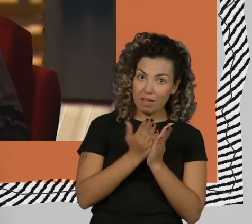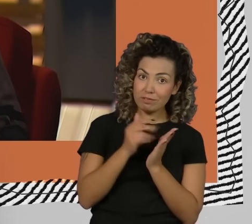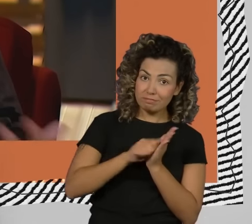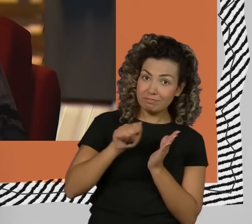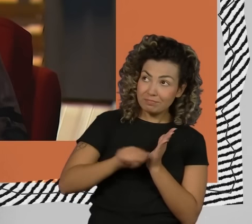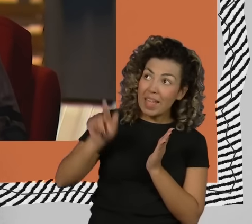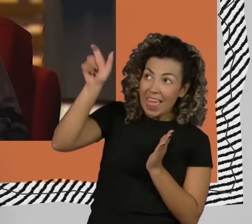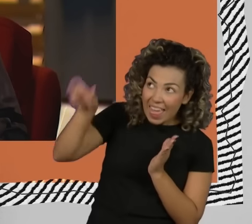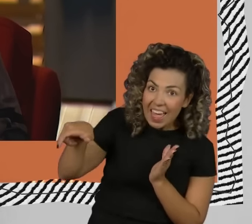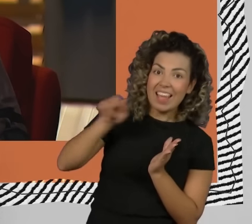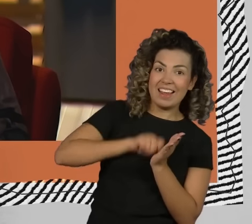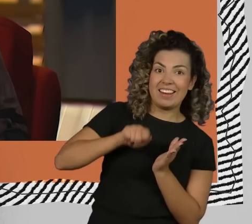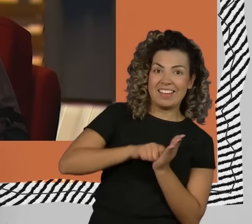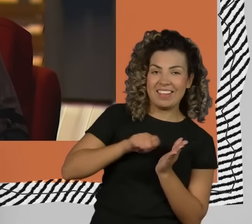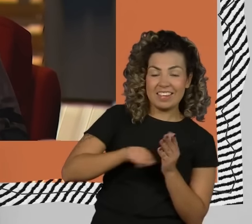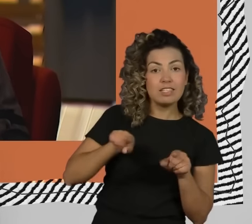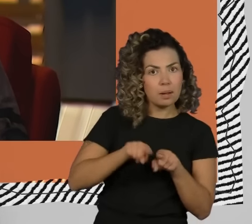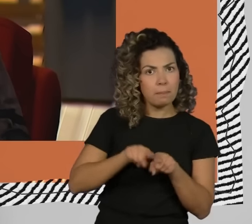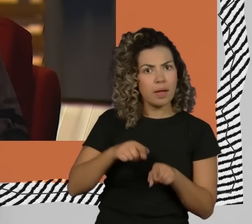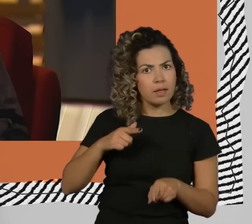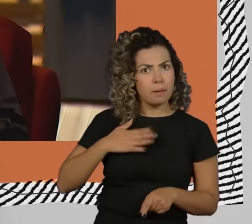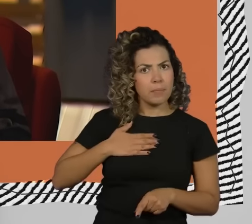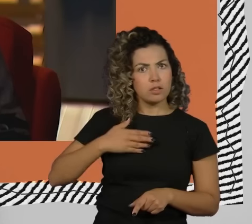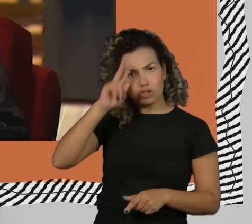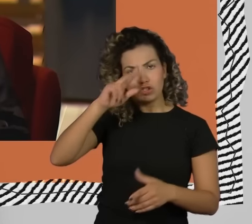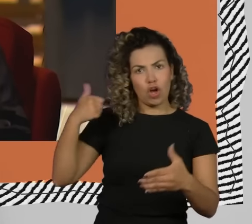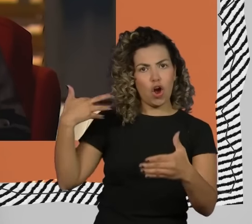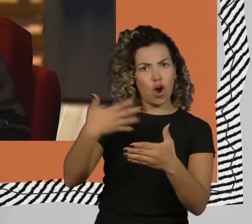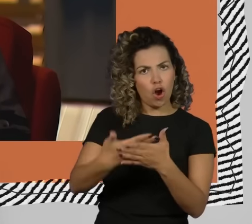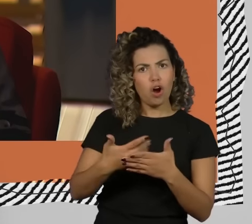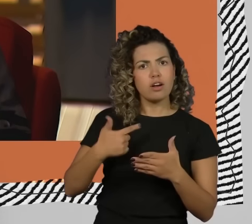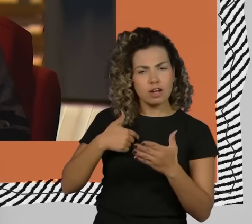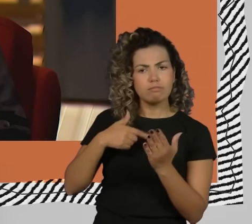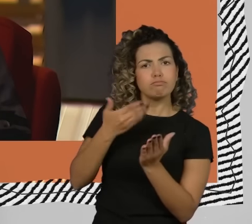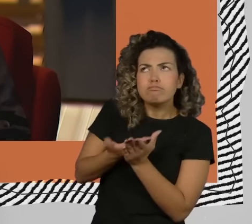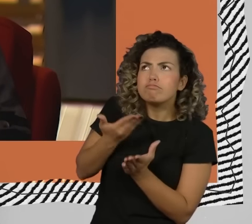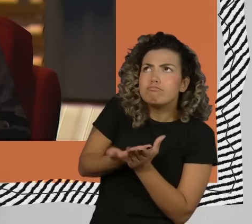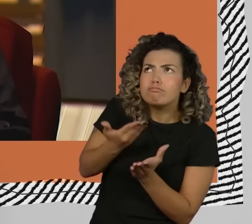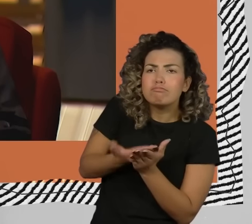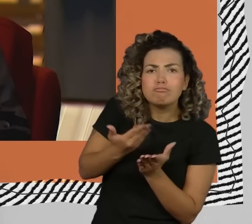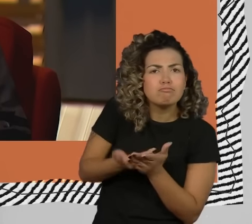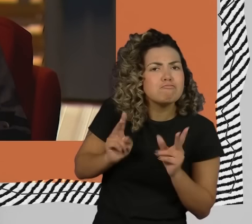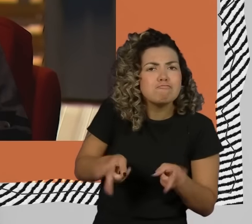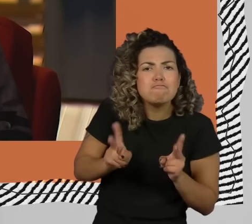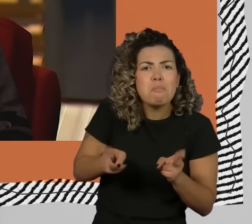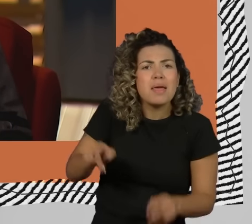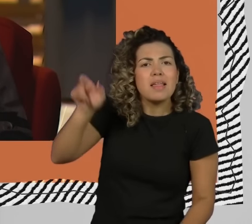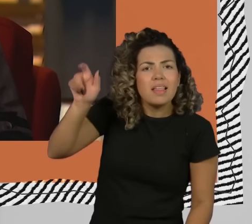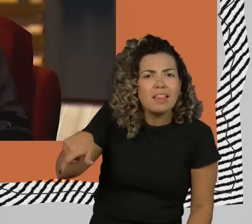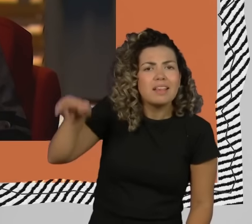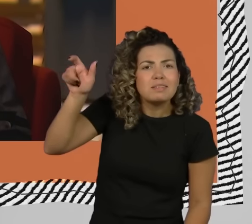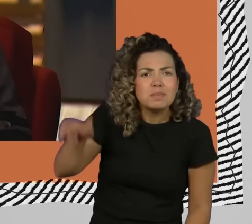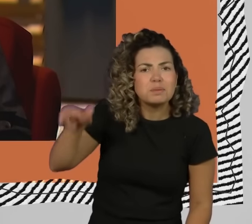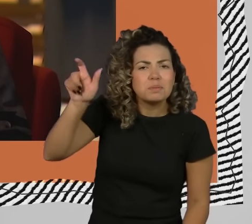dediquei muitos anos da minha vida sobre ele. É o Henry James, né, cara? Henry James, que é um